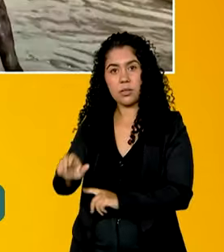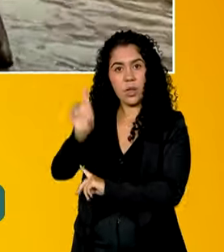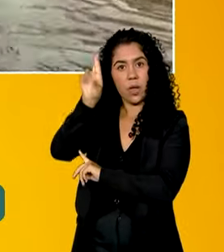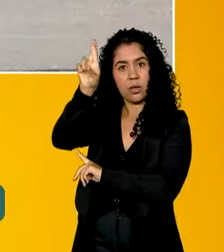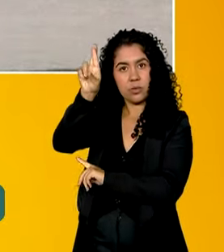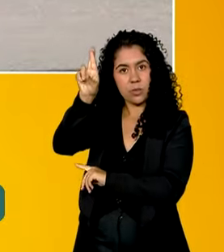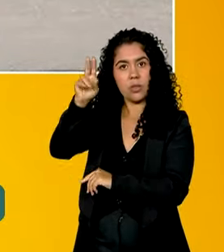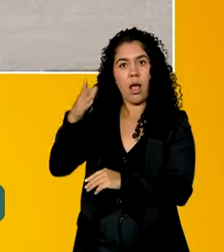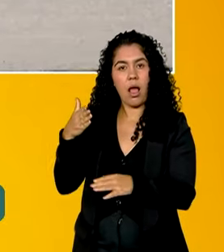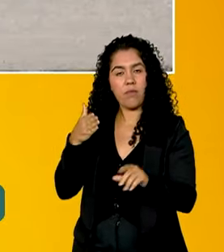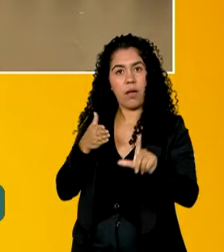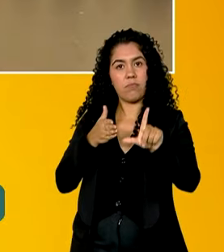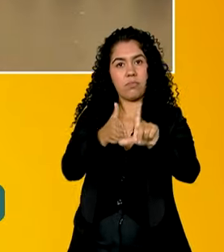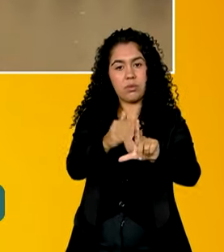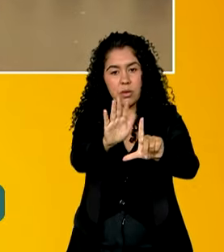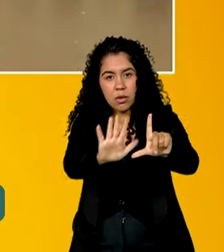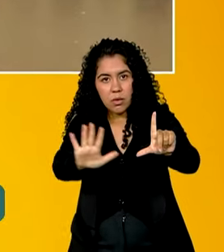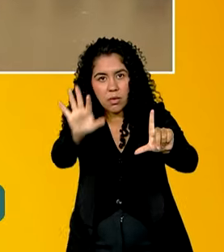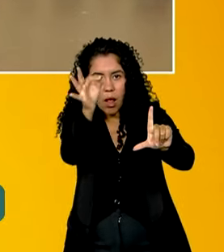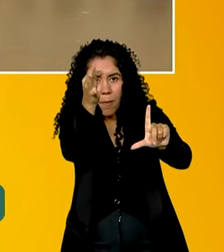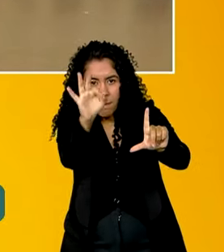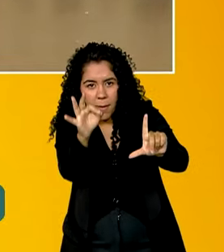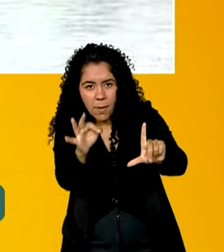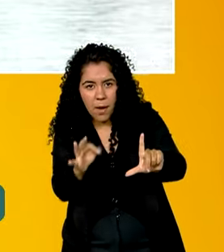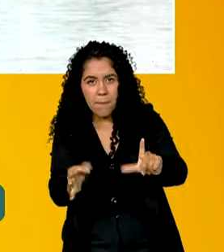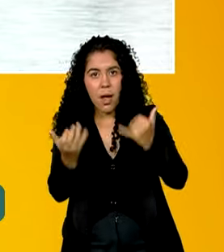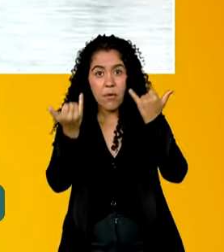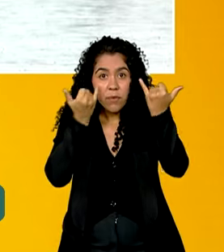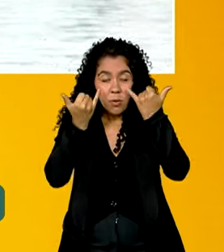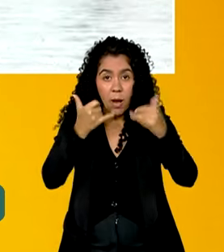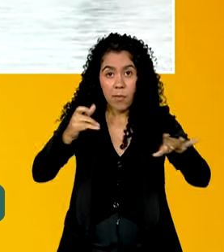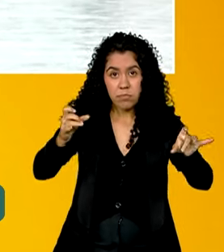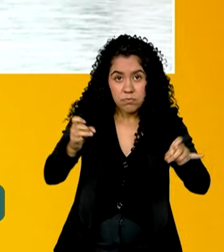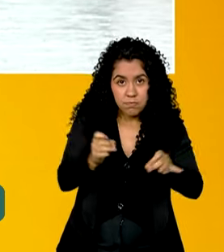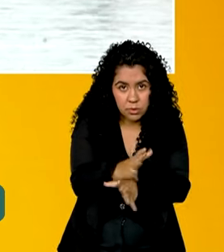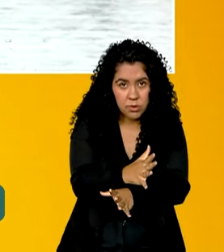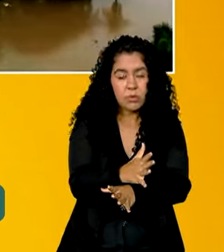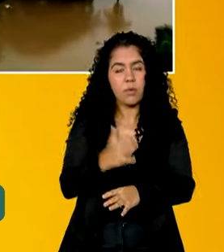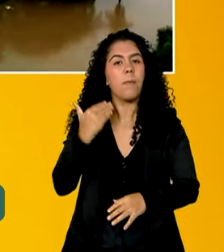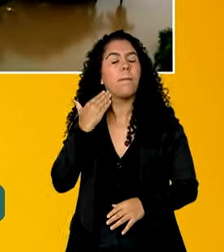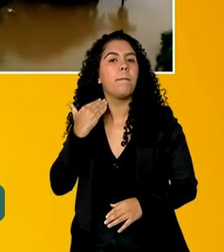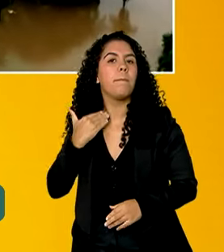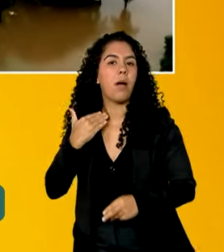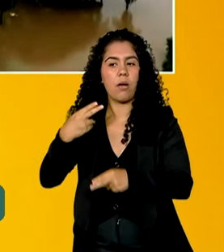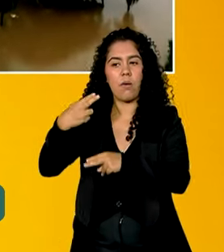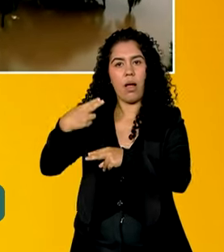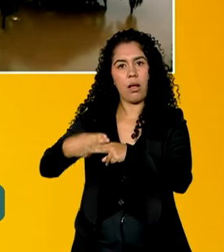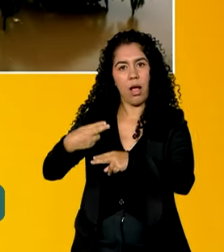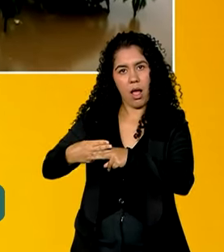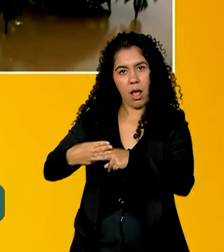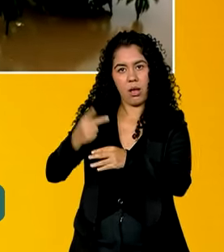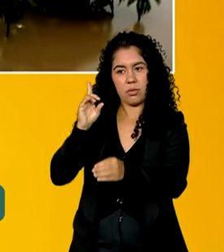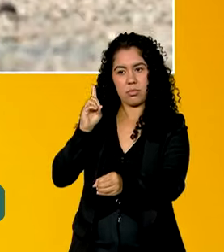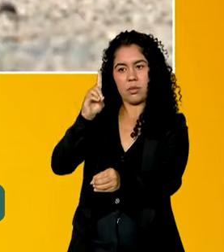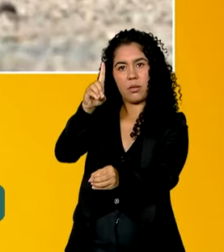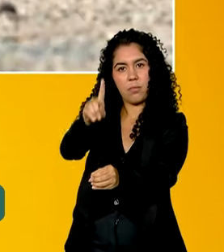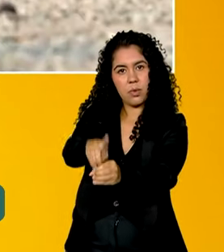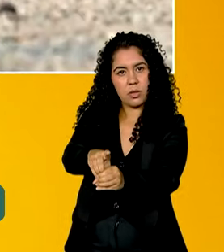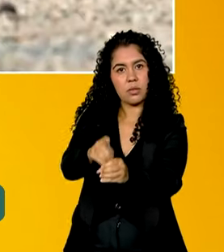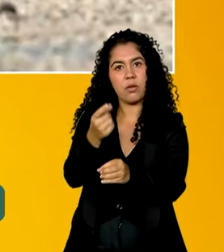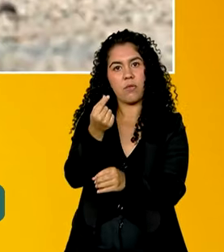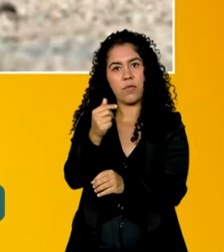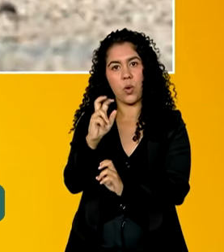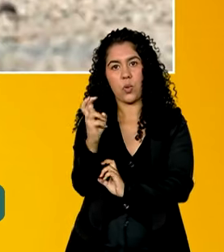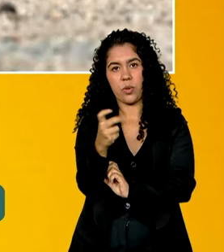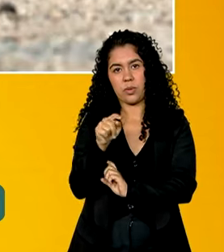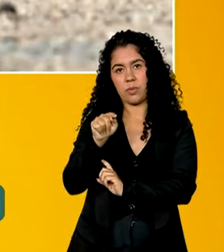mesma página e confirma esses dados. E depois disso, na sequência, a Caixa Econômica faz esse depósito desse valor